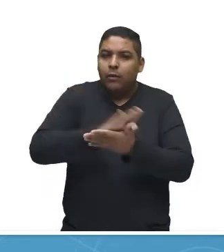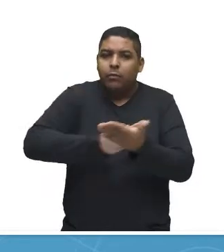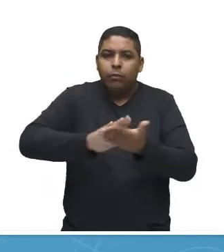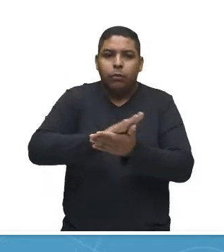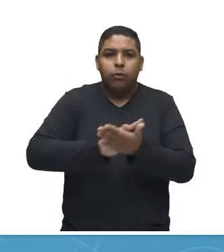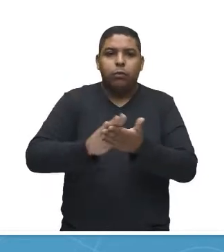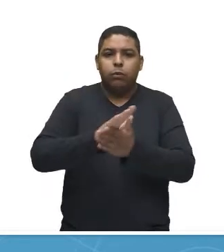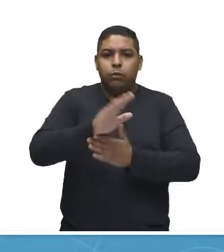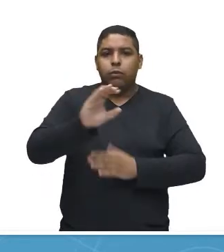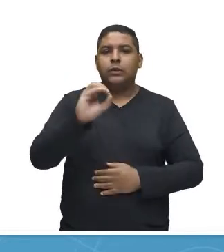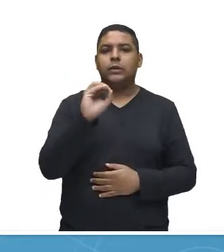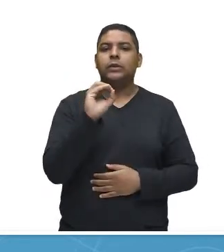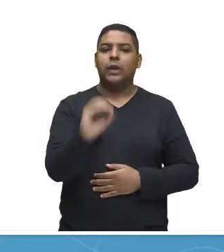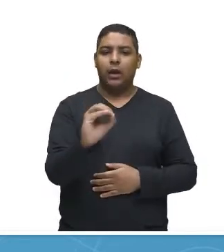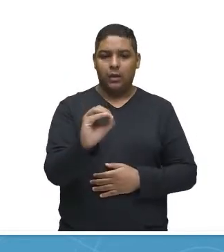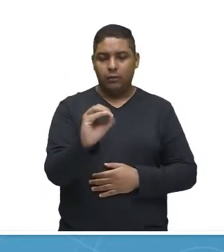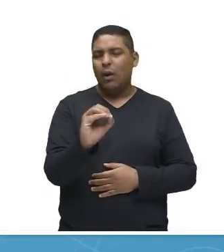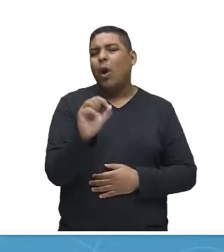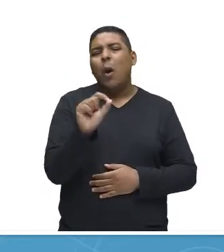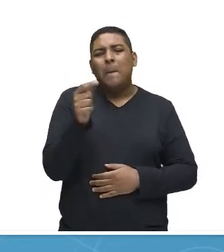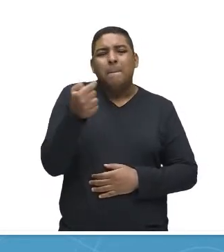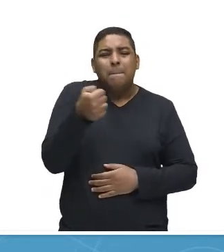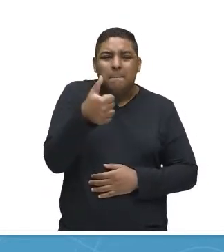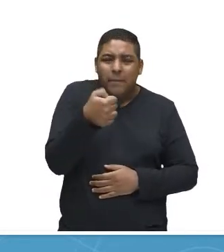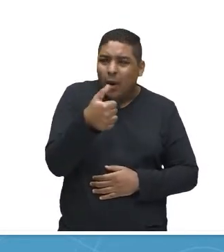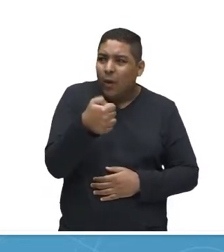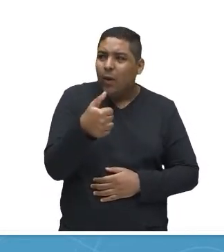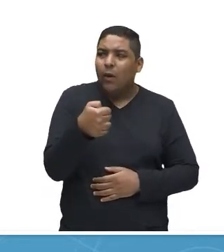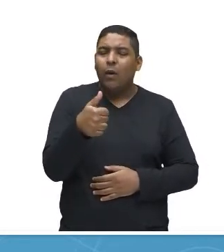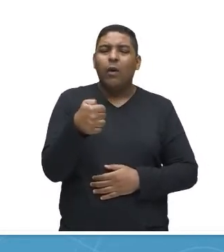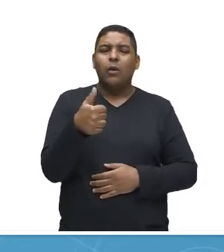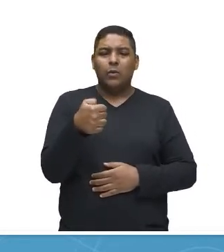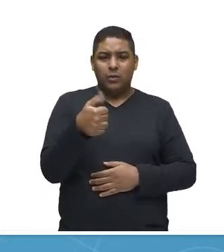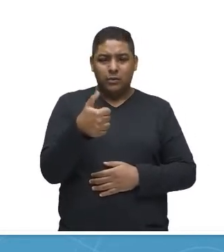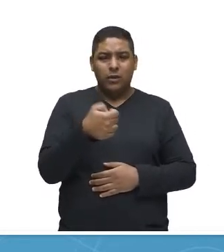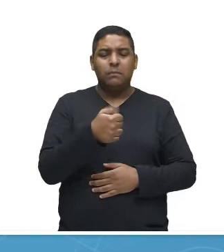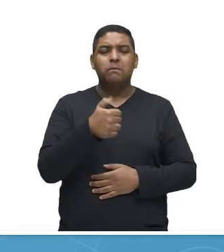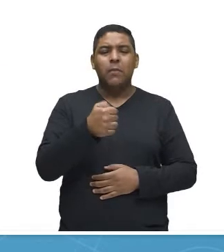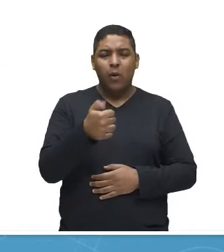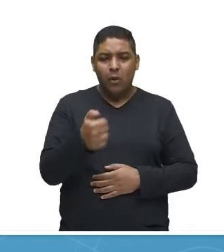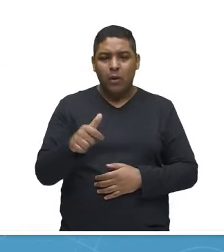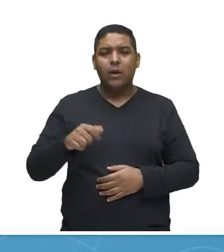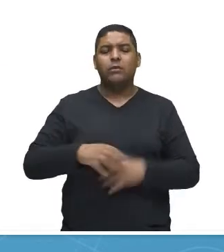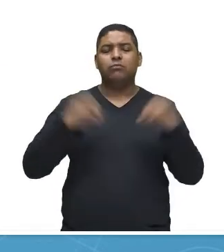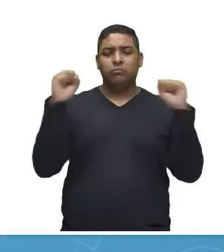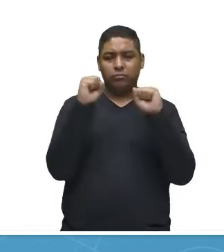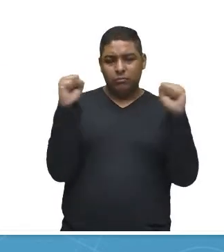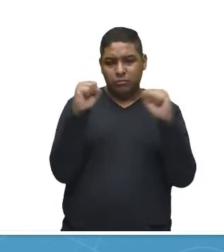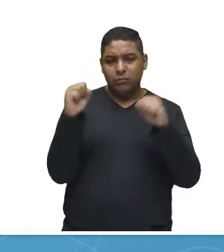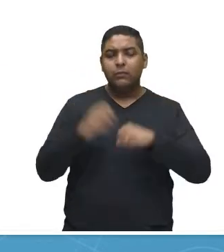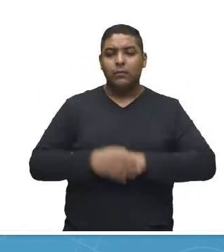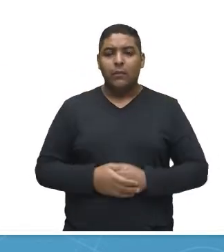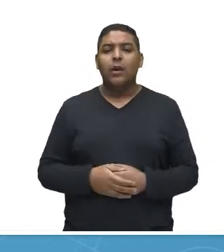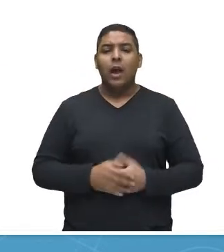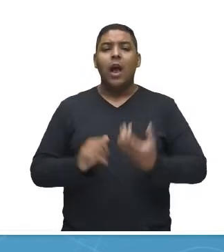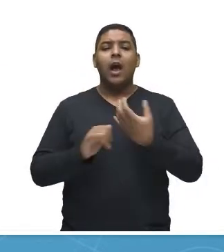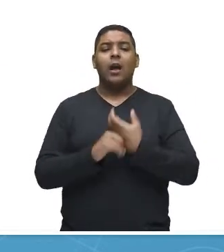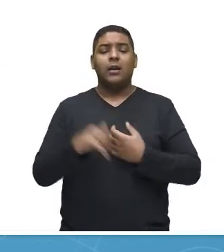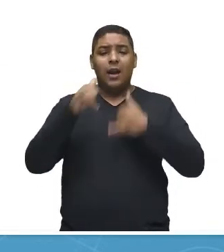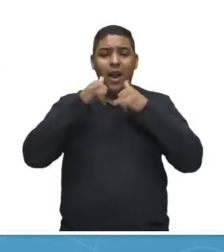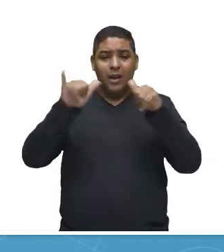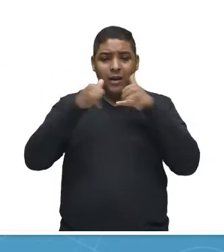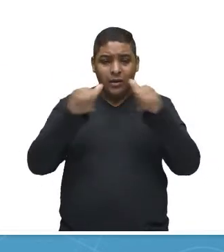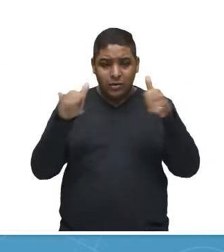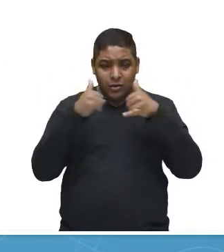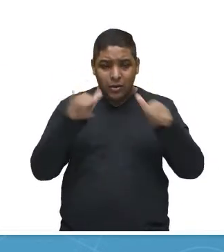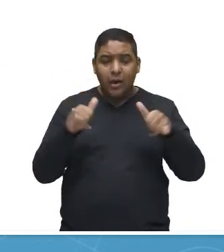física ou faz o mínimo de atividade física possível, onde o gasto energético dela, reunindo a questão